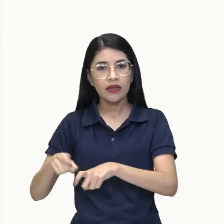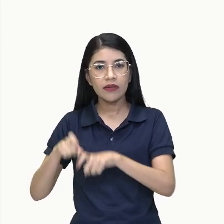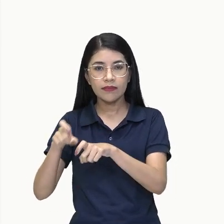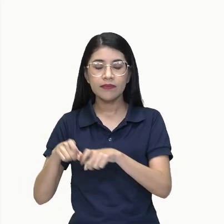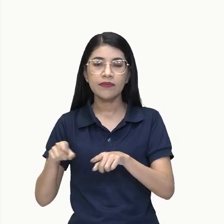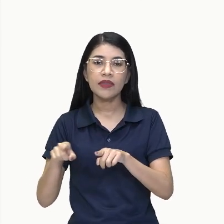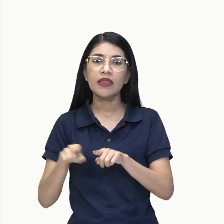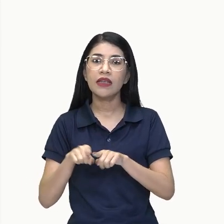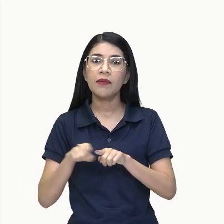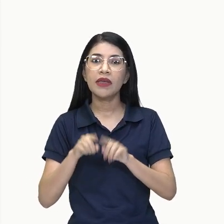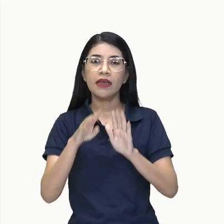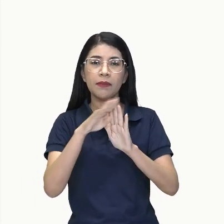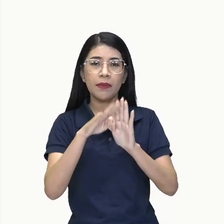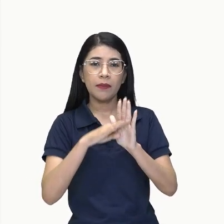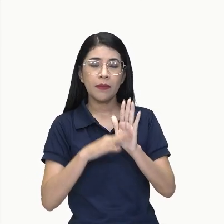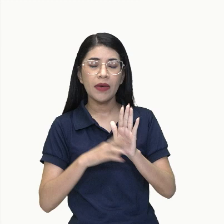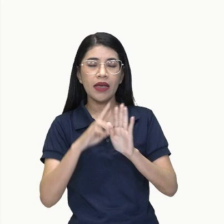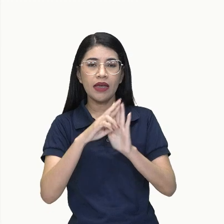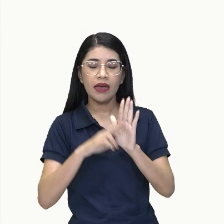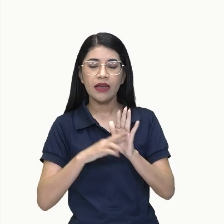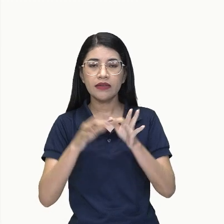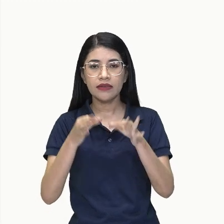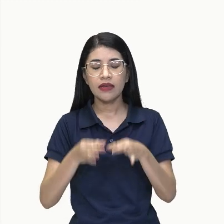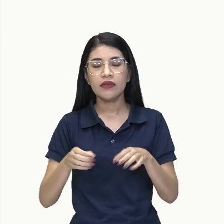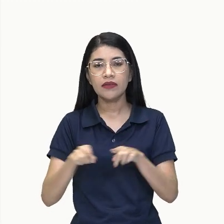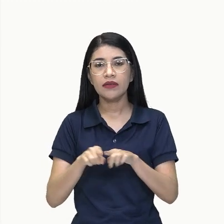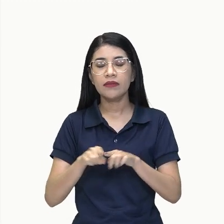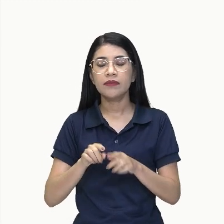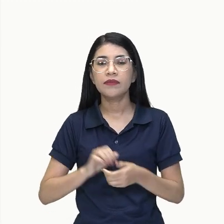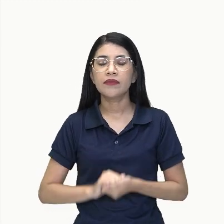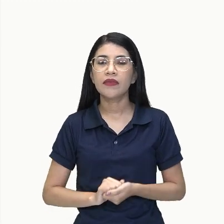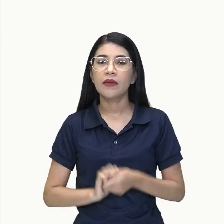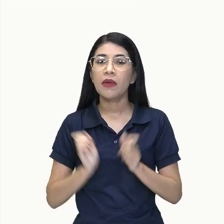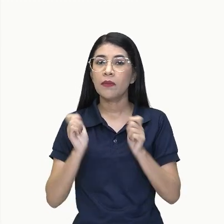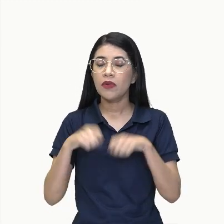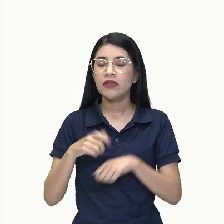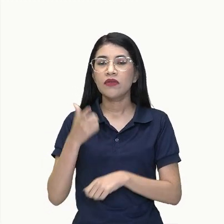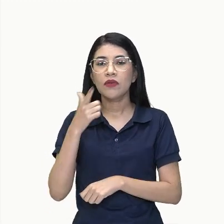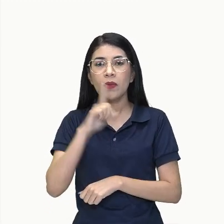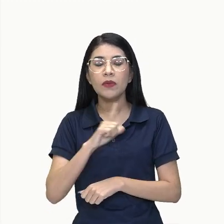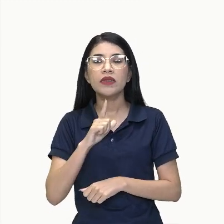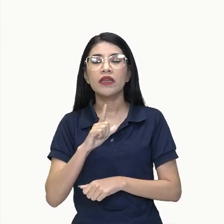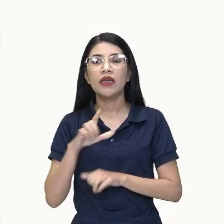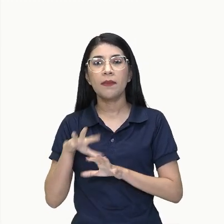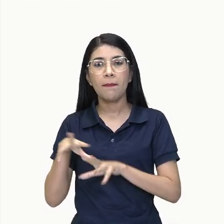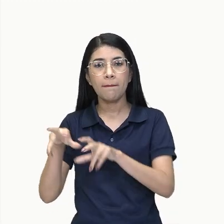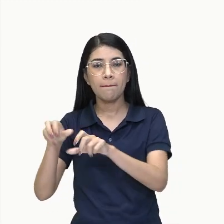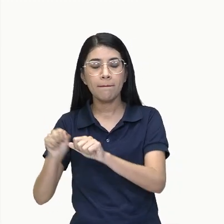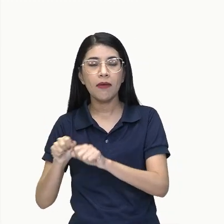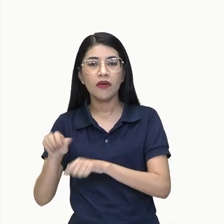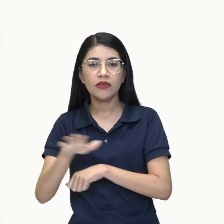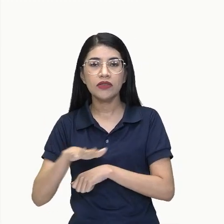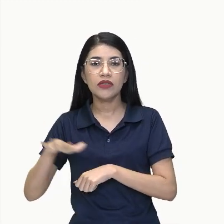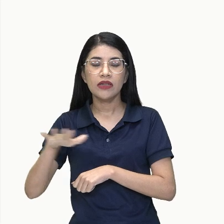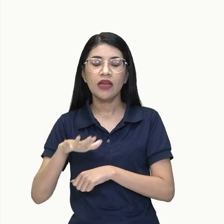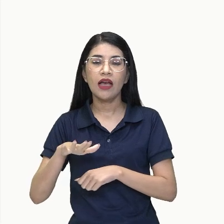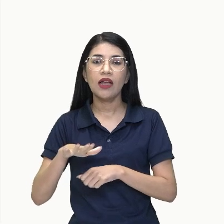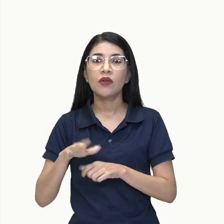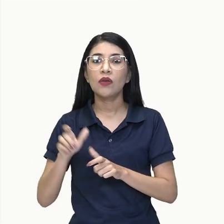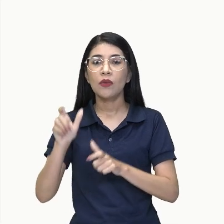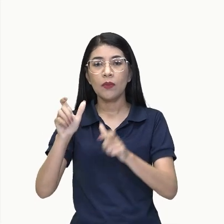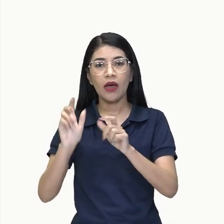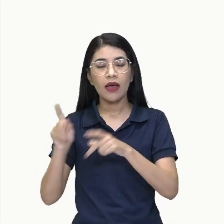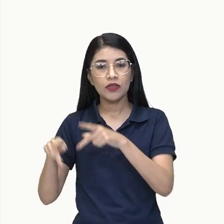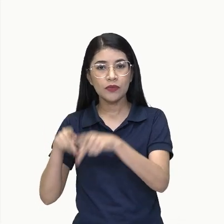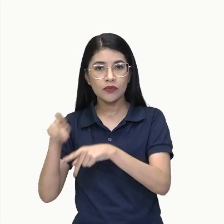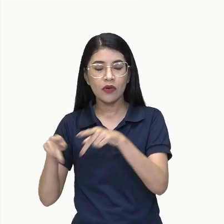que regularizaria, quase que não sai, o acesso a terras frente ao novo campesinado assalariado que